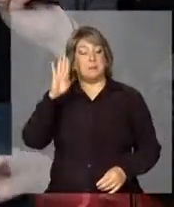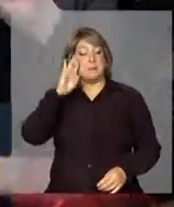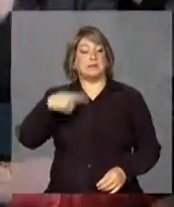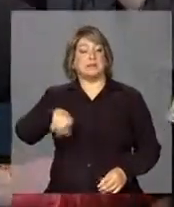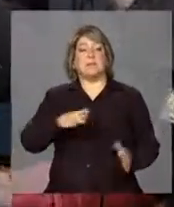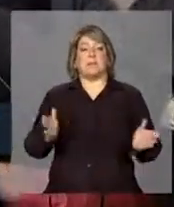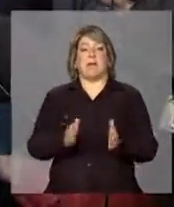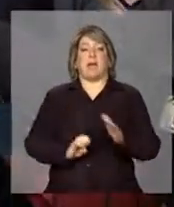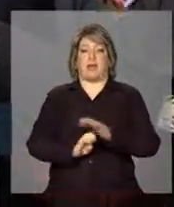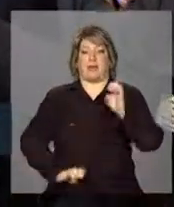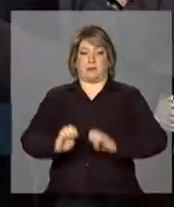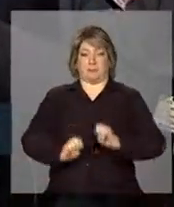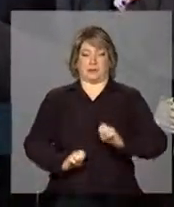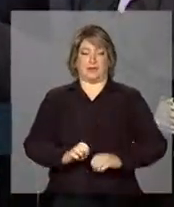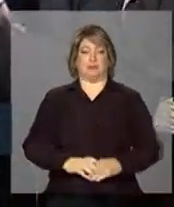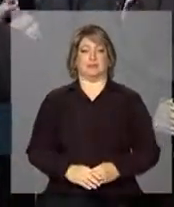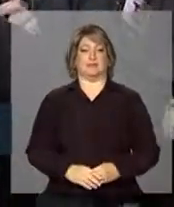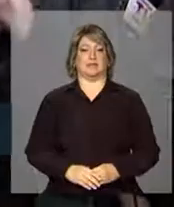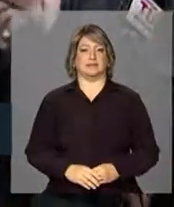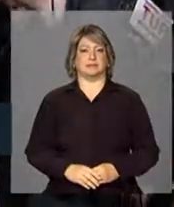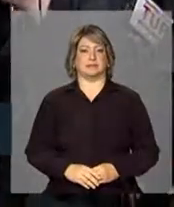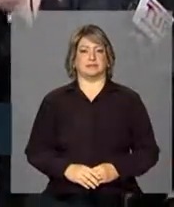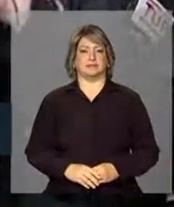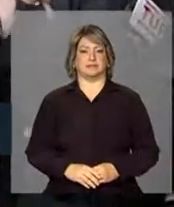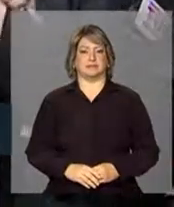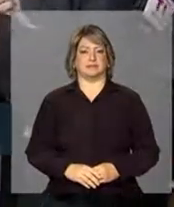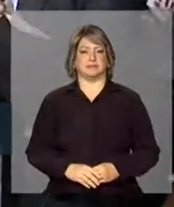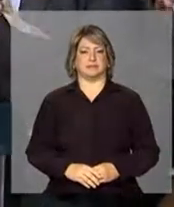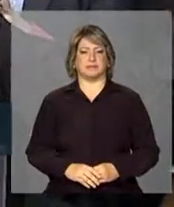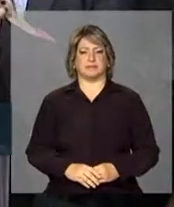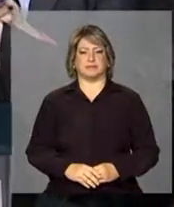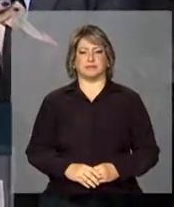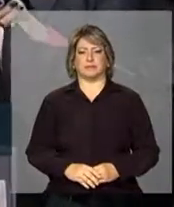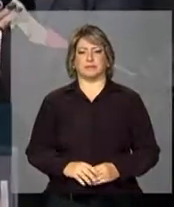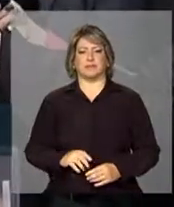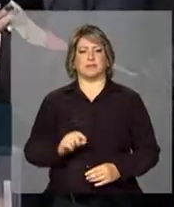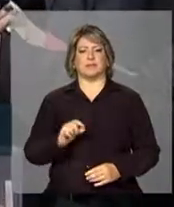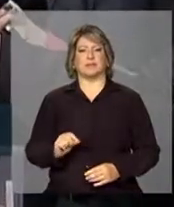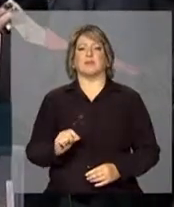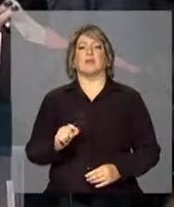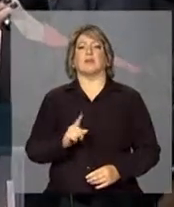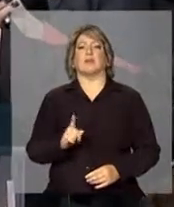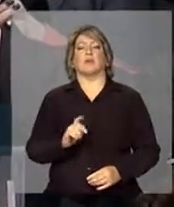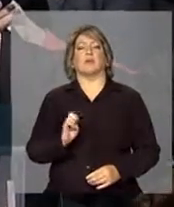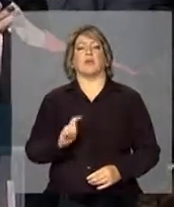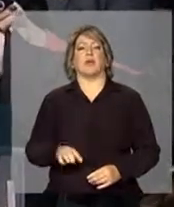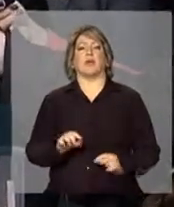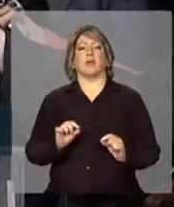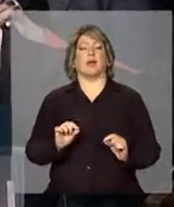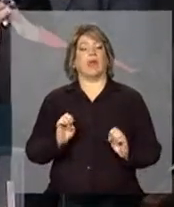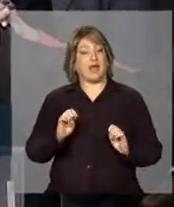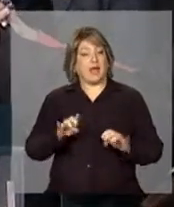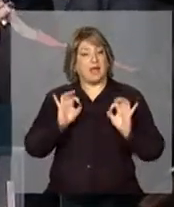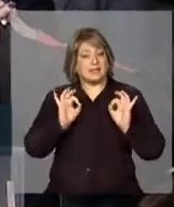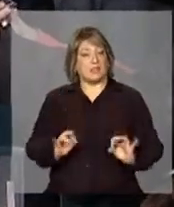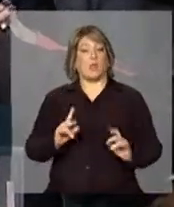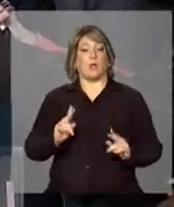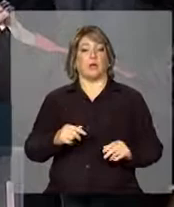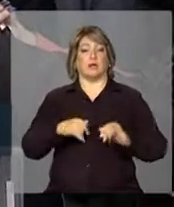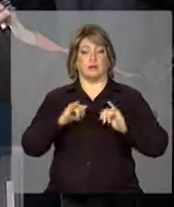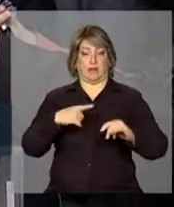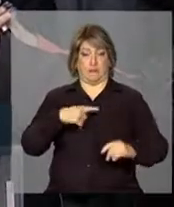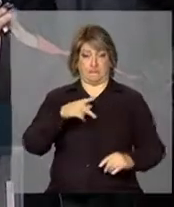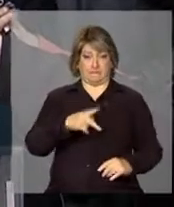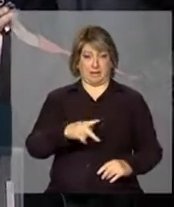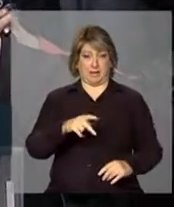empresário. Hoje oficialmente o PSD virou governo? Não, não. É exatamente aquilo que sempre foi colocado. O PSD tem